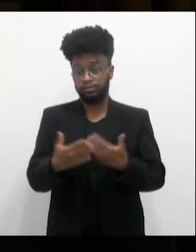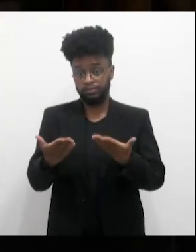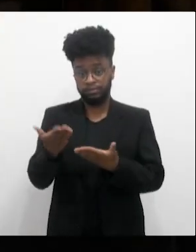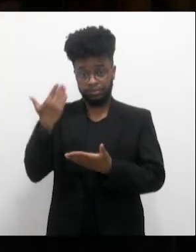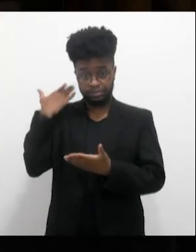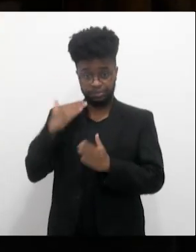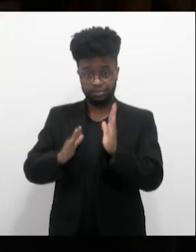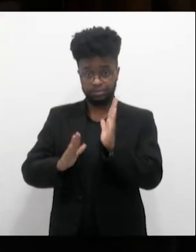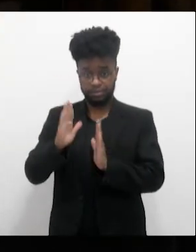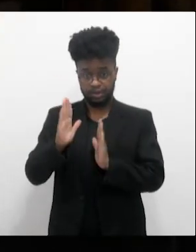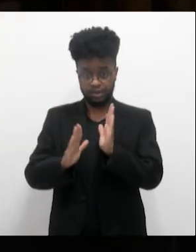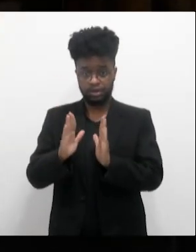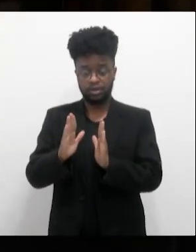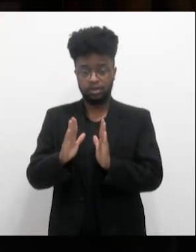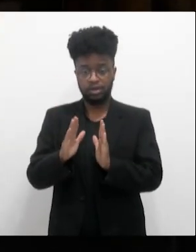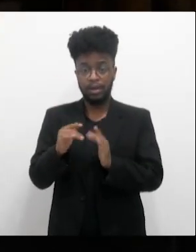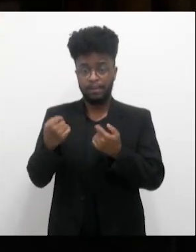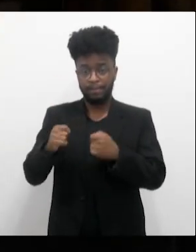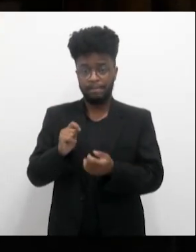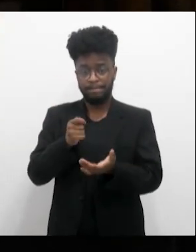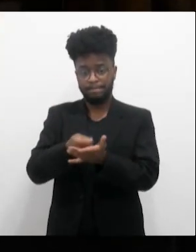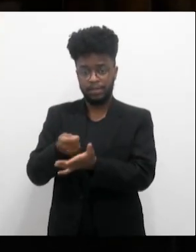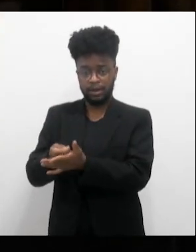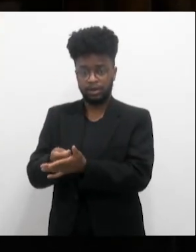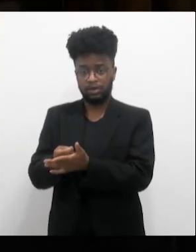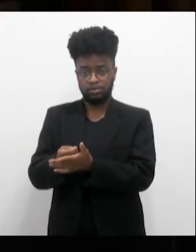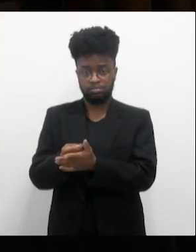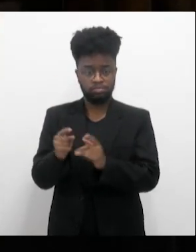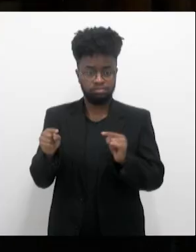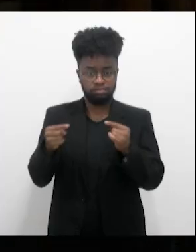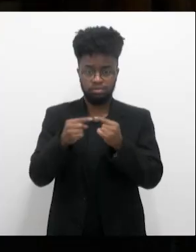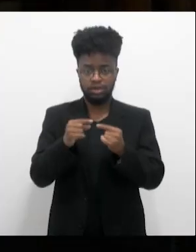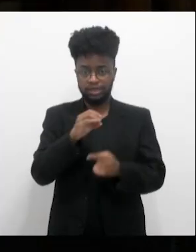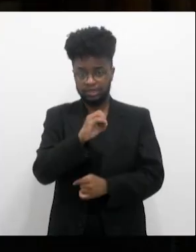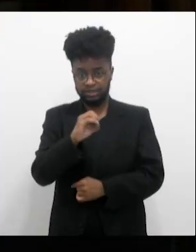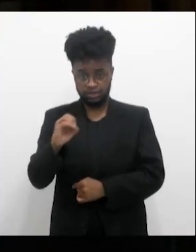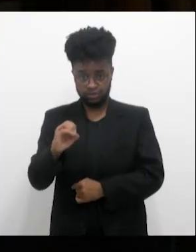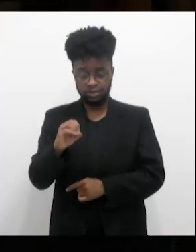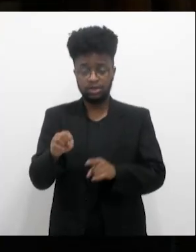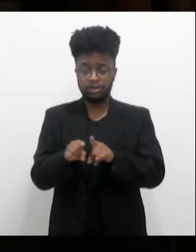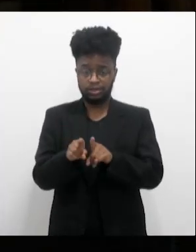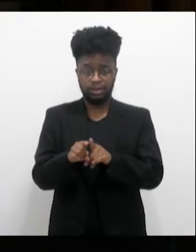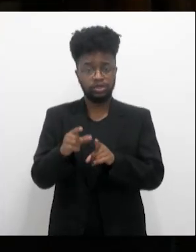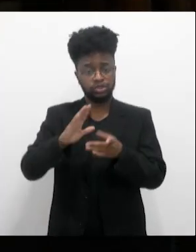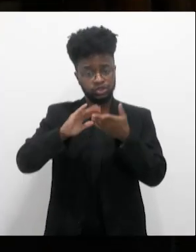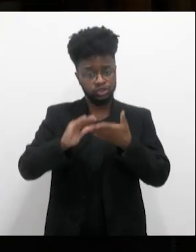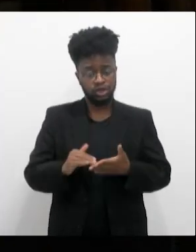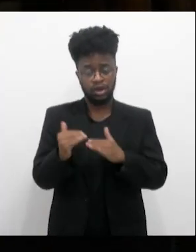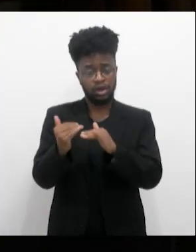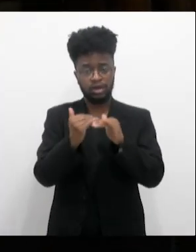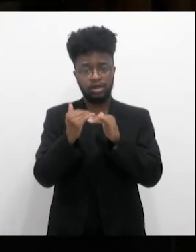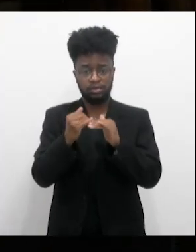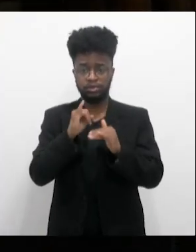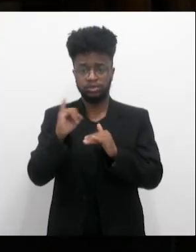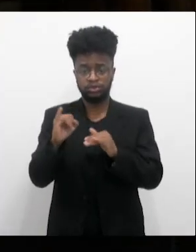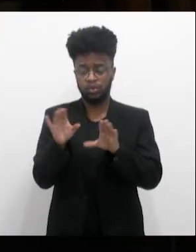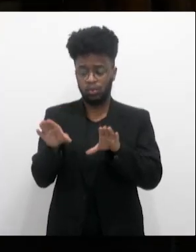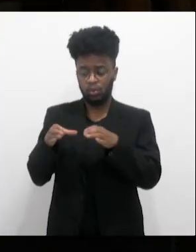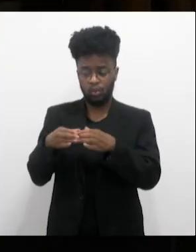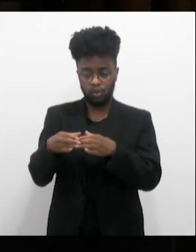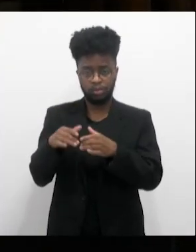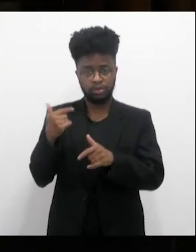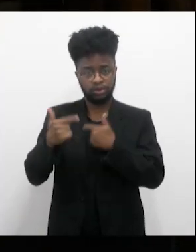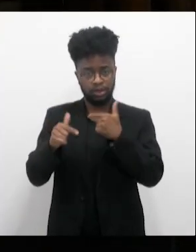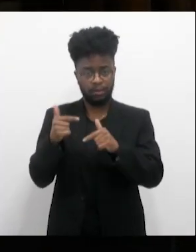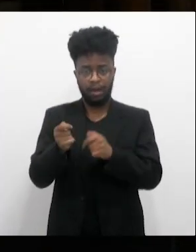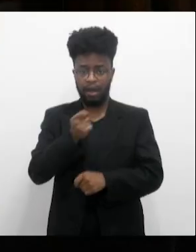tempo, como vai ter que cobrir com a fonte 00, vai desequilibrar também a folha dos ativos. Então,